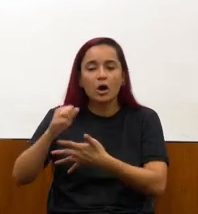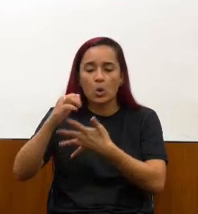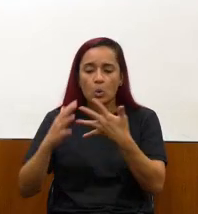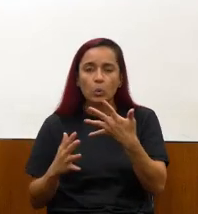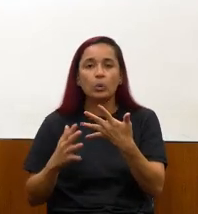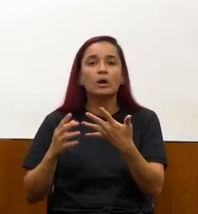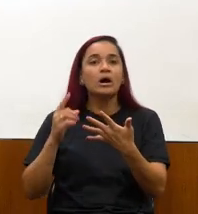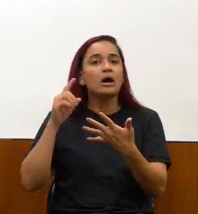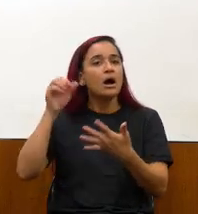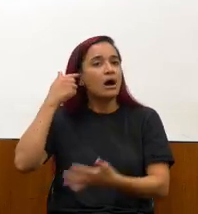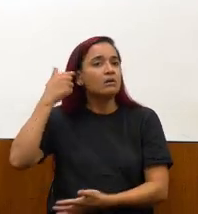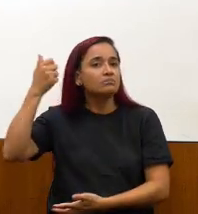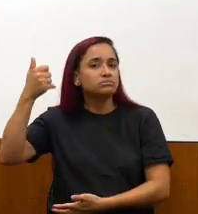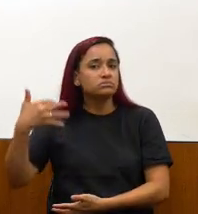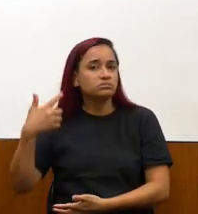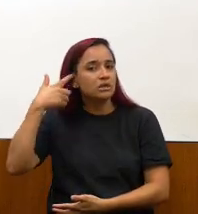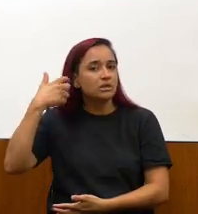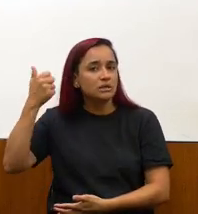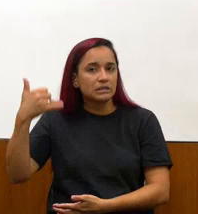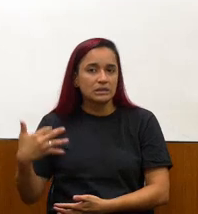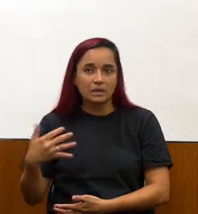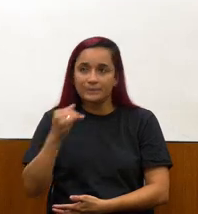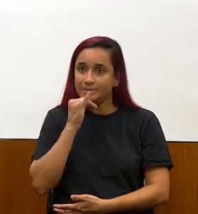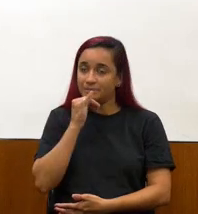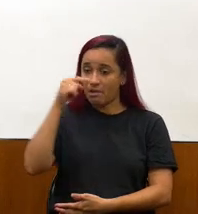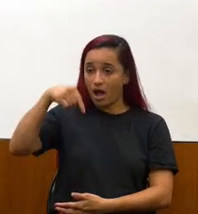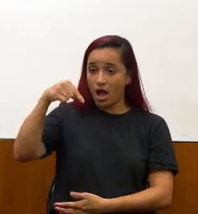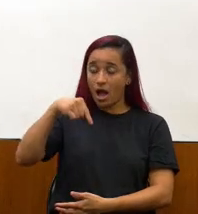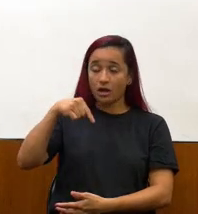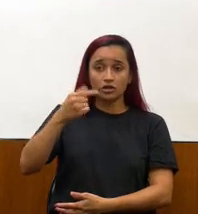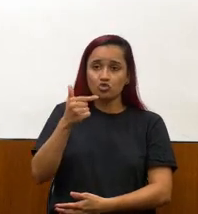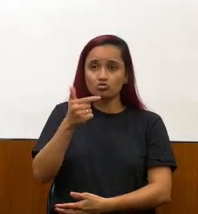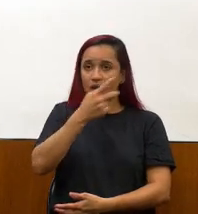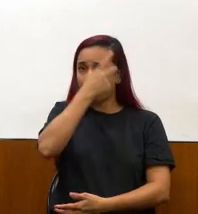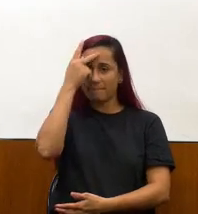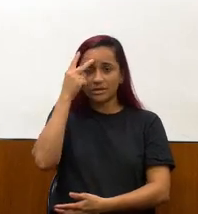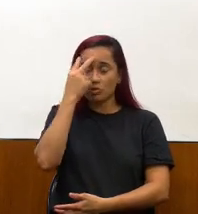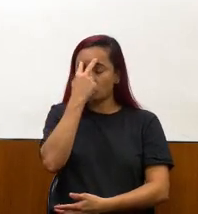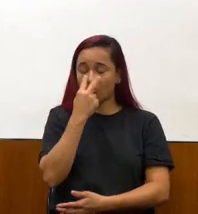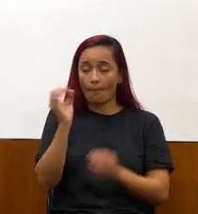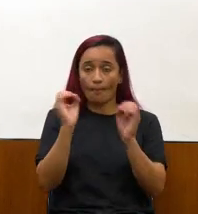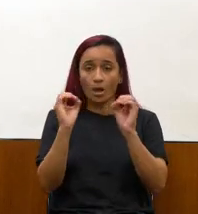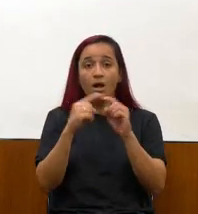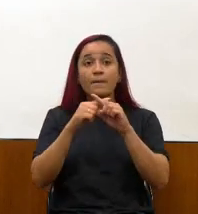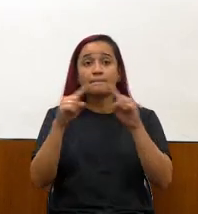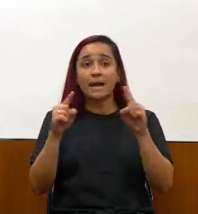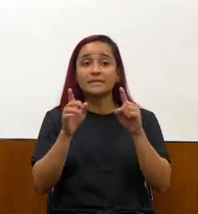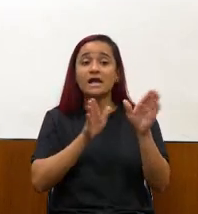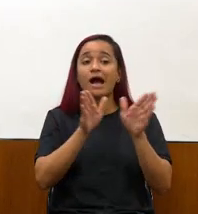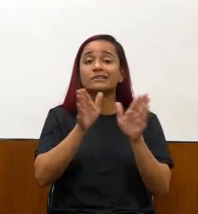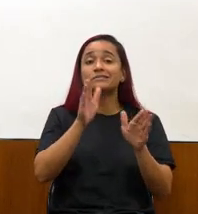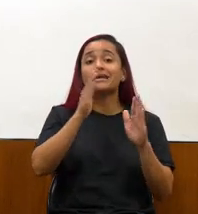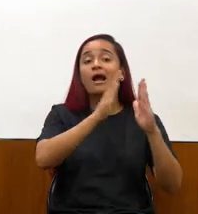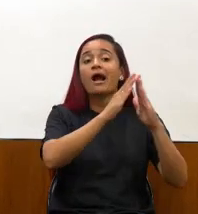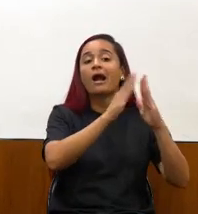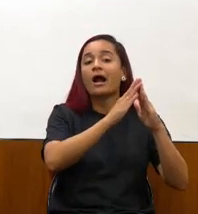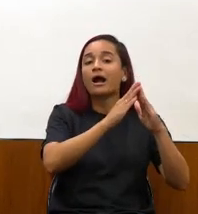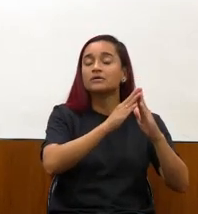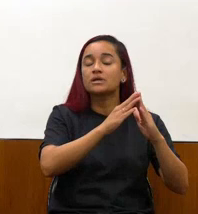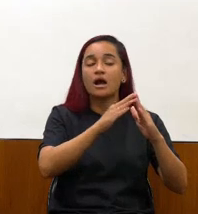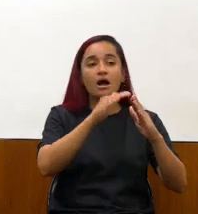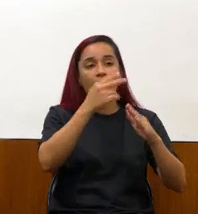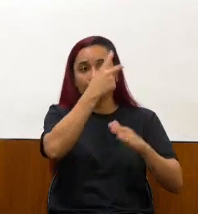um olho aqui, a gente vê que não tem ninguém com baixa visão, mas quem está vendo a gente em casa, quem está tendo acesso a gente em casa, quem está escutando a gente em